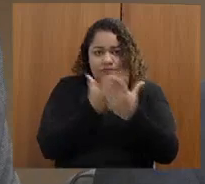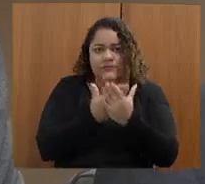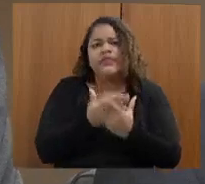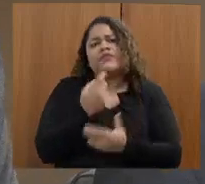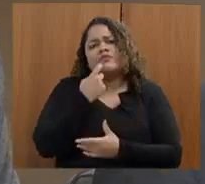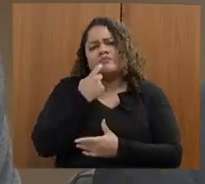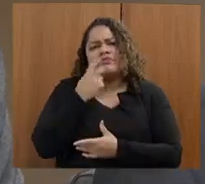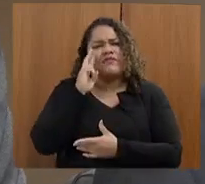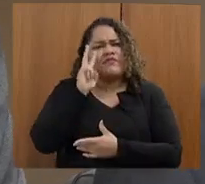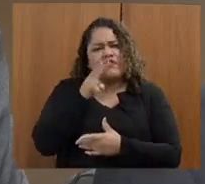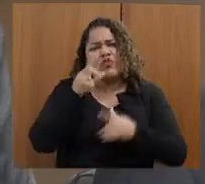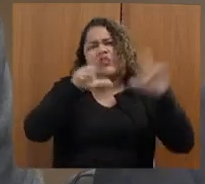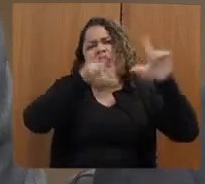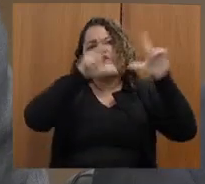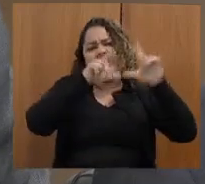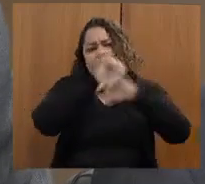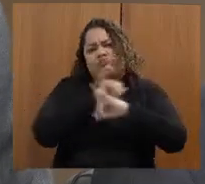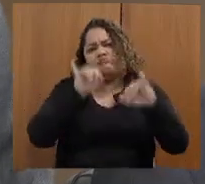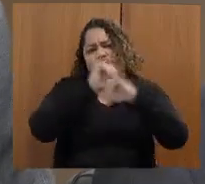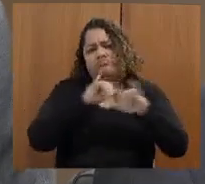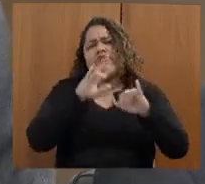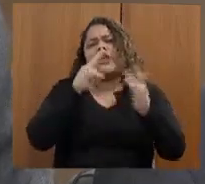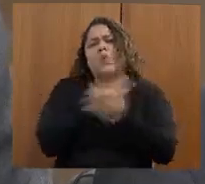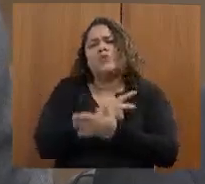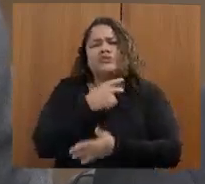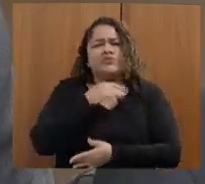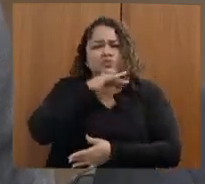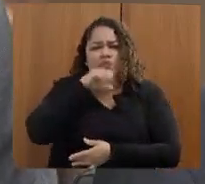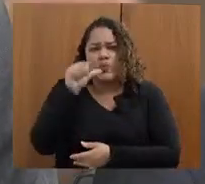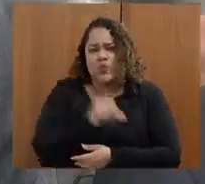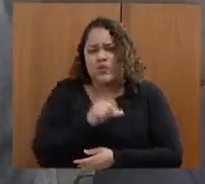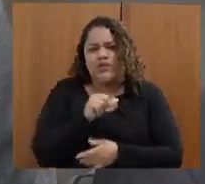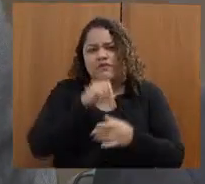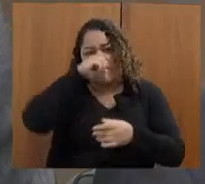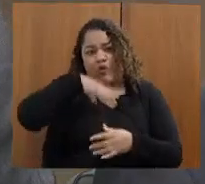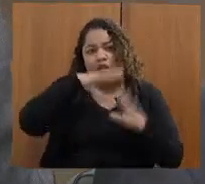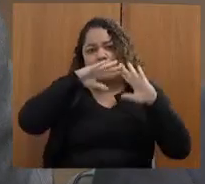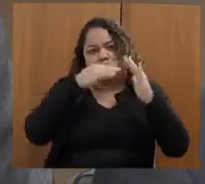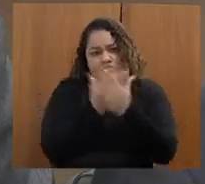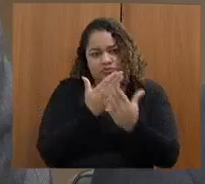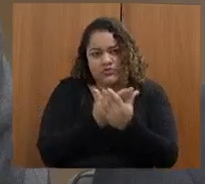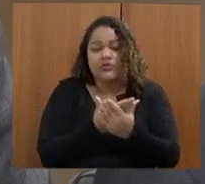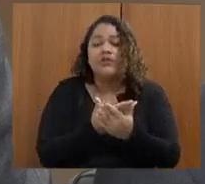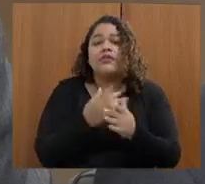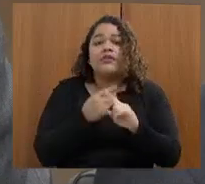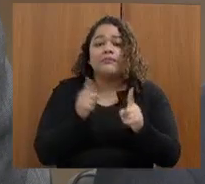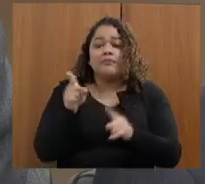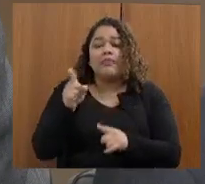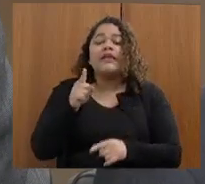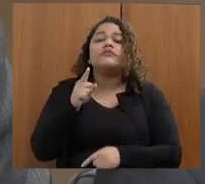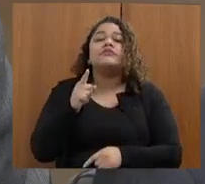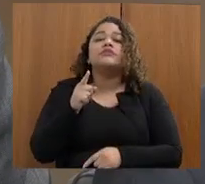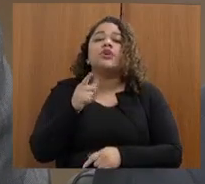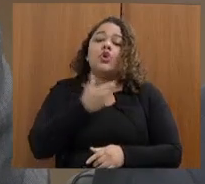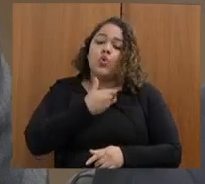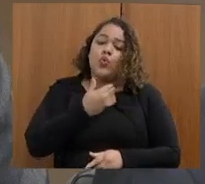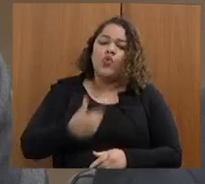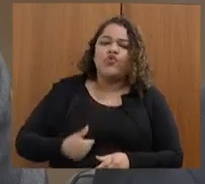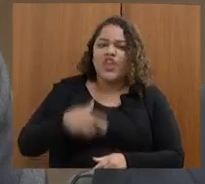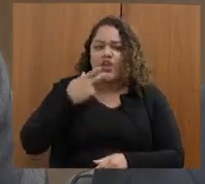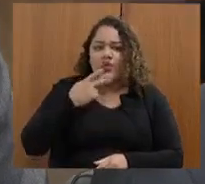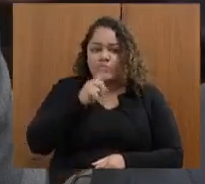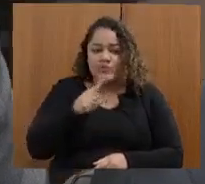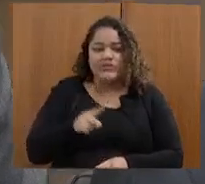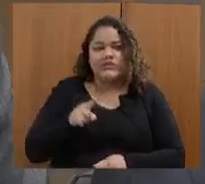tenha colocado aqui que investiu na segurança 35 milhões né no caso